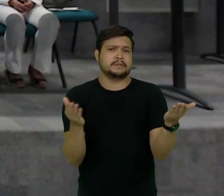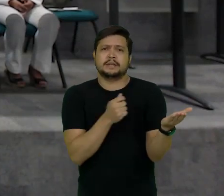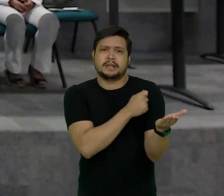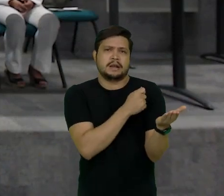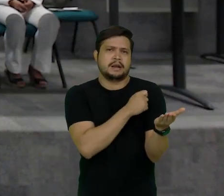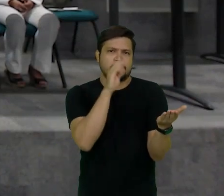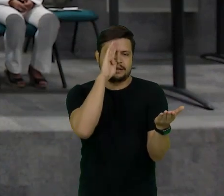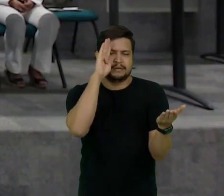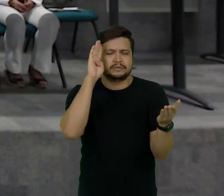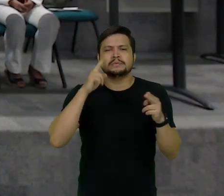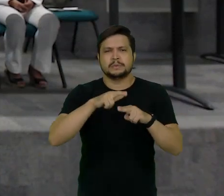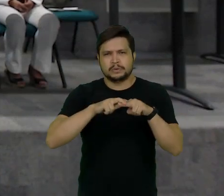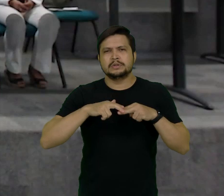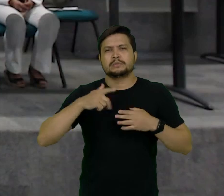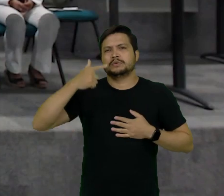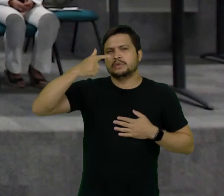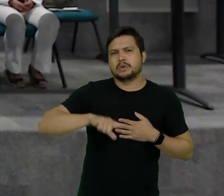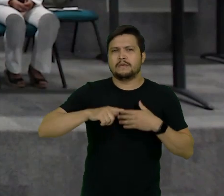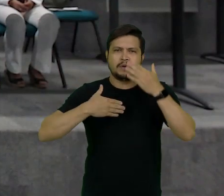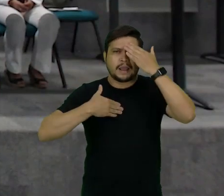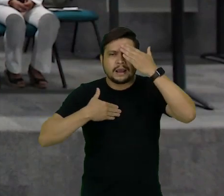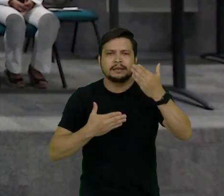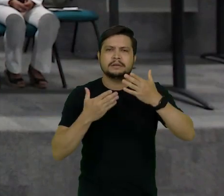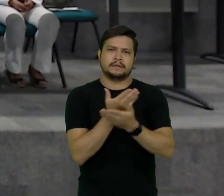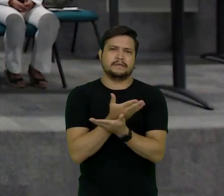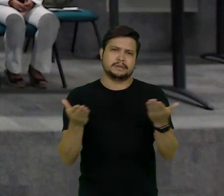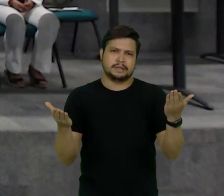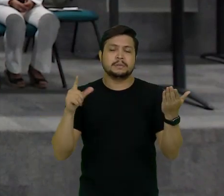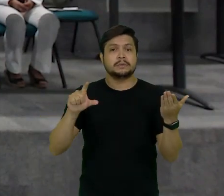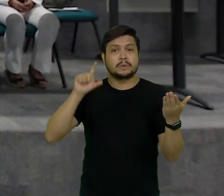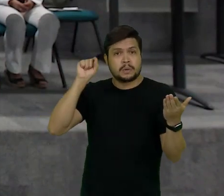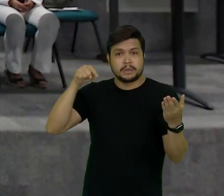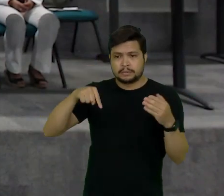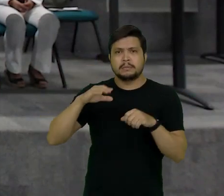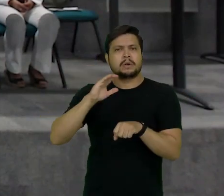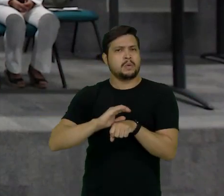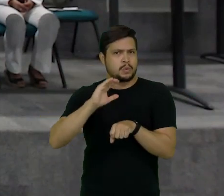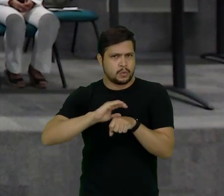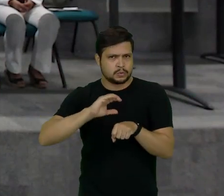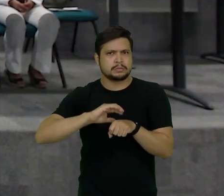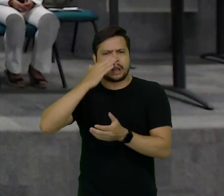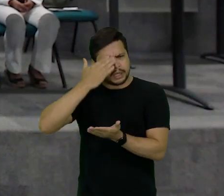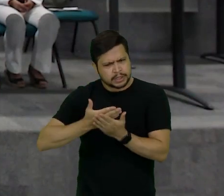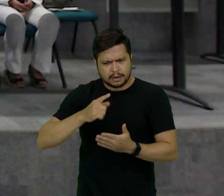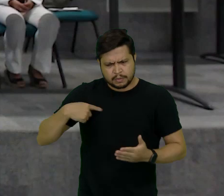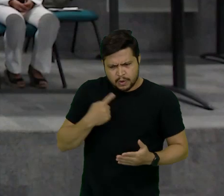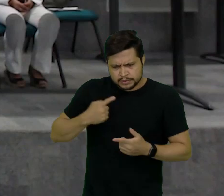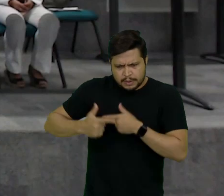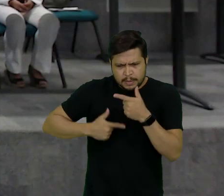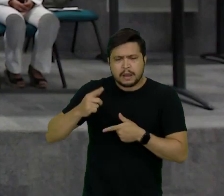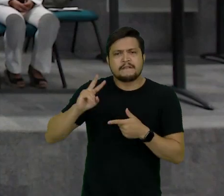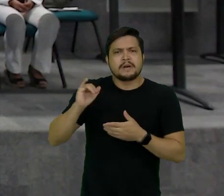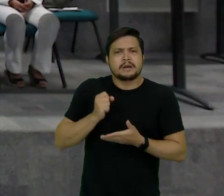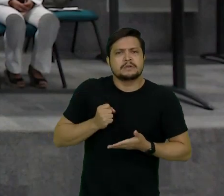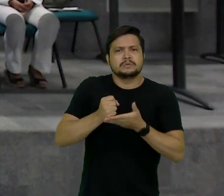vocês por vocês terem escolhido a zootecnia, por terem confiado na gente, para ajudar vocês nessa